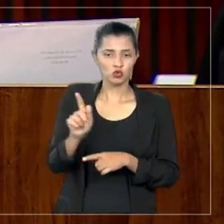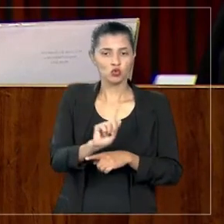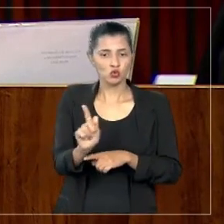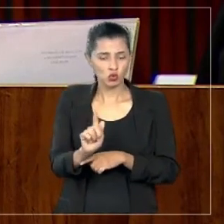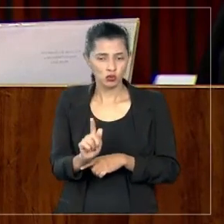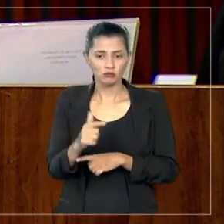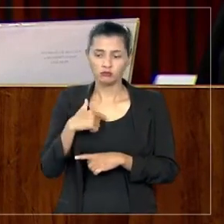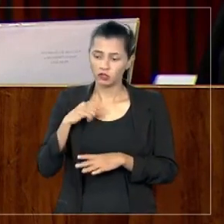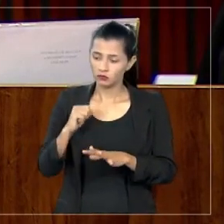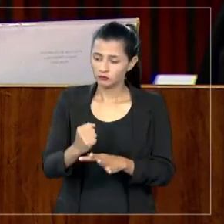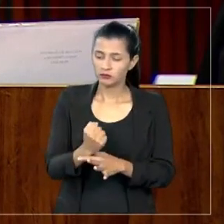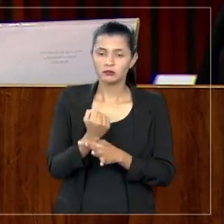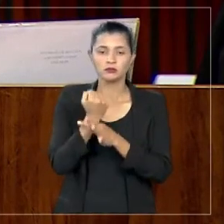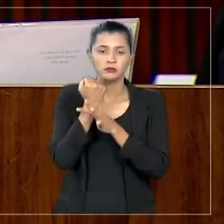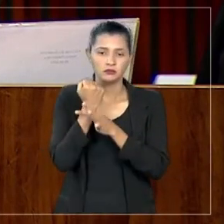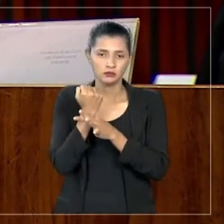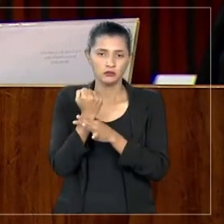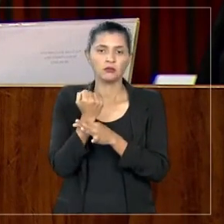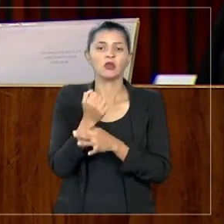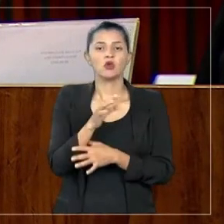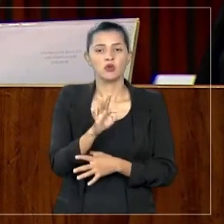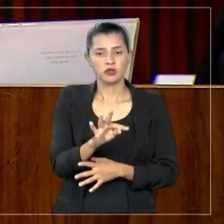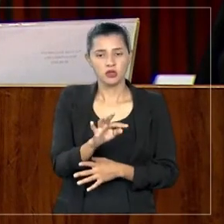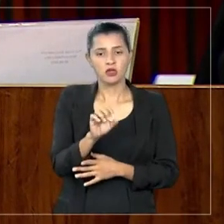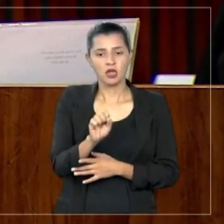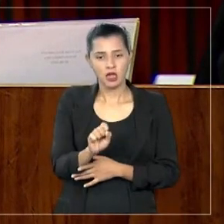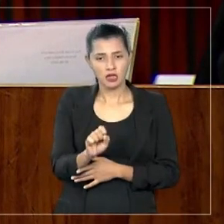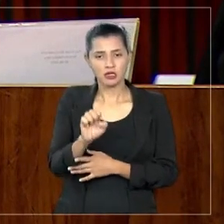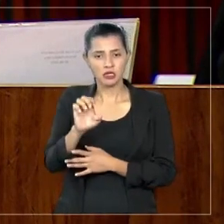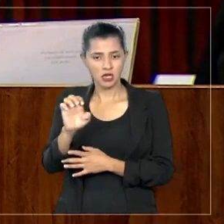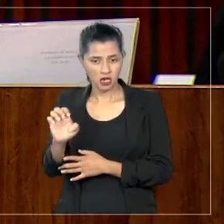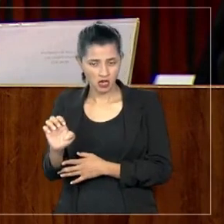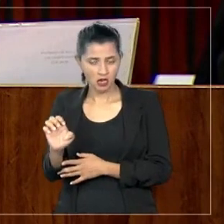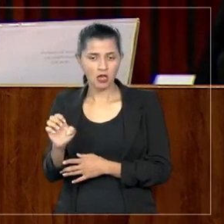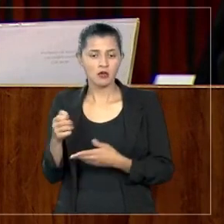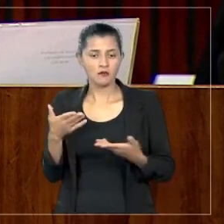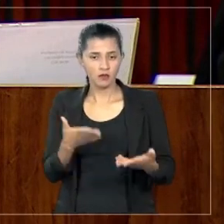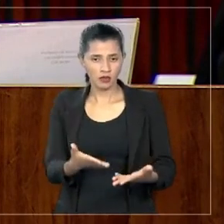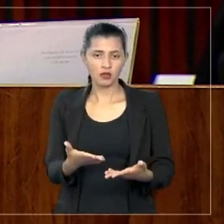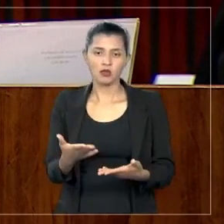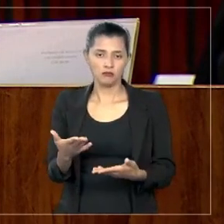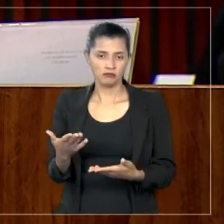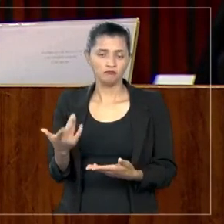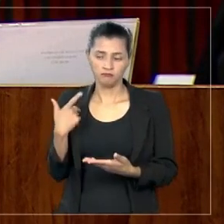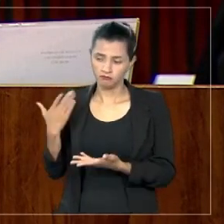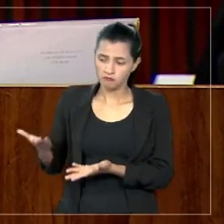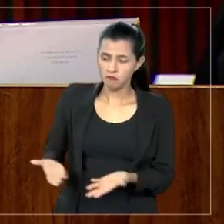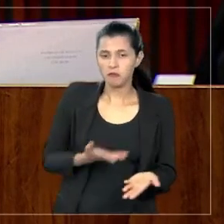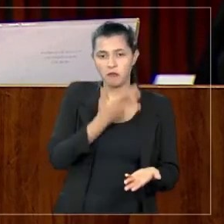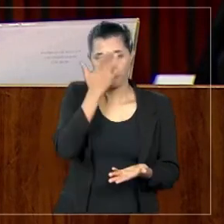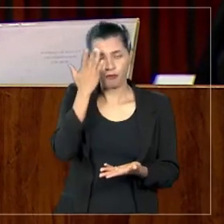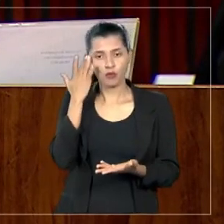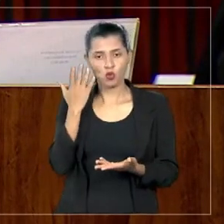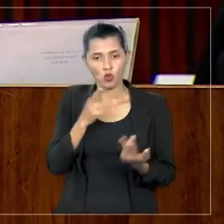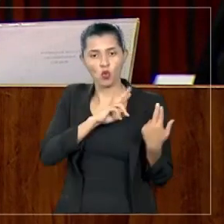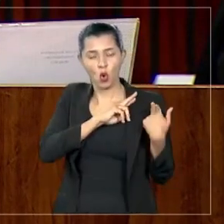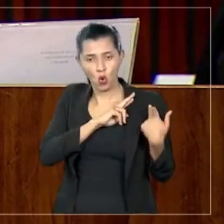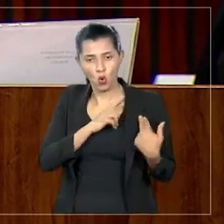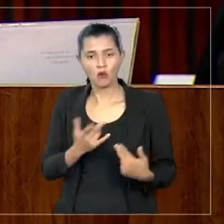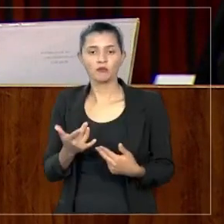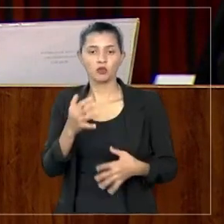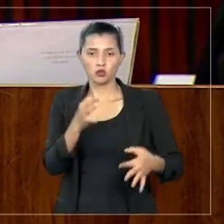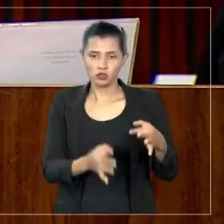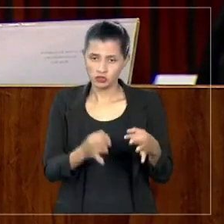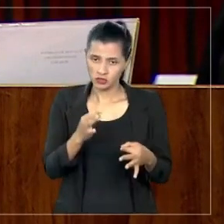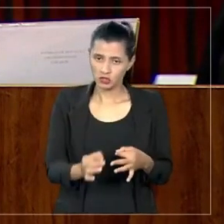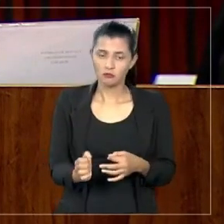Estou seguro que o Tribunal Superior Eleitoral está em boas mãos, que a Justiça Eleitoral está em